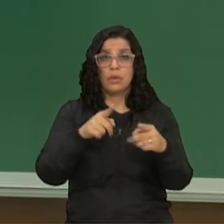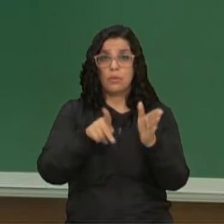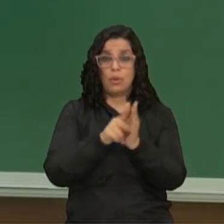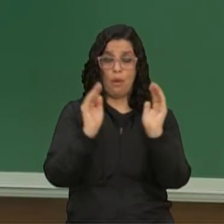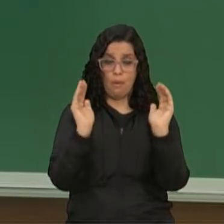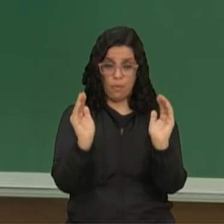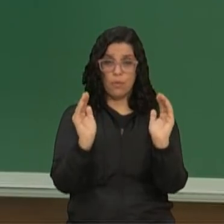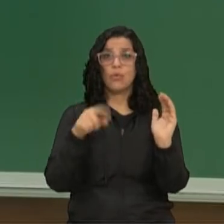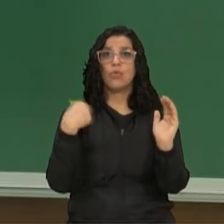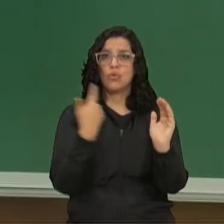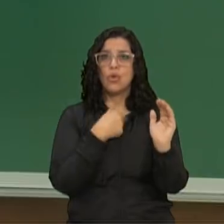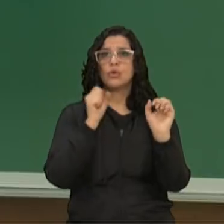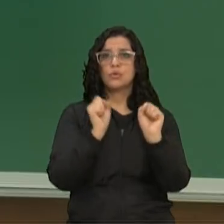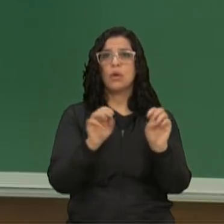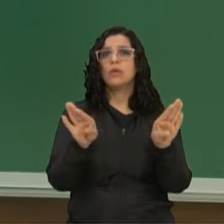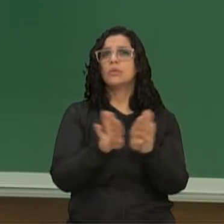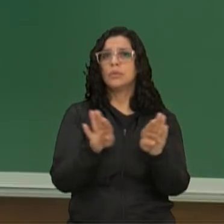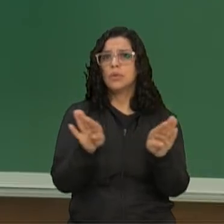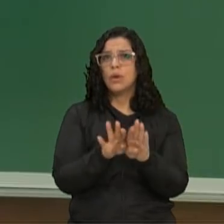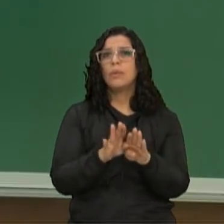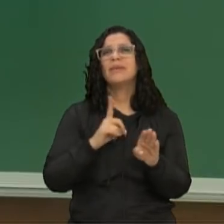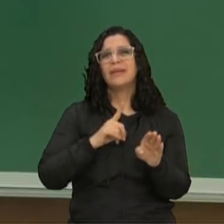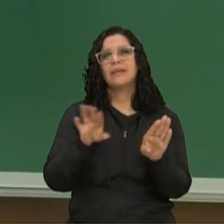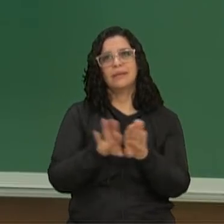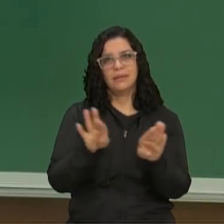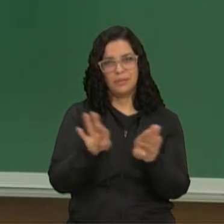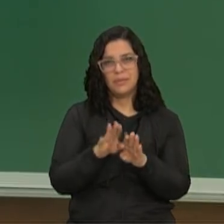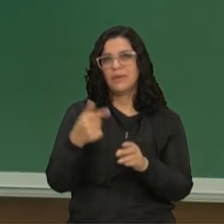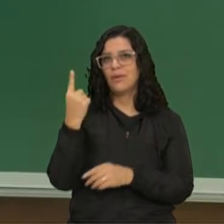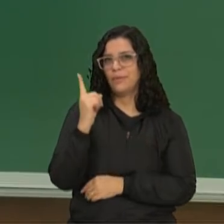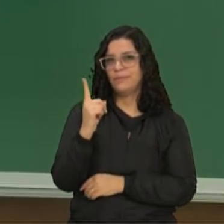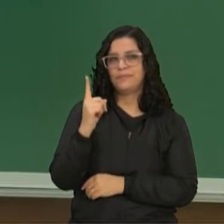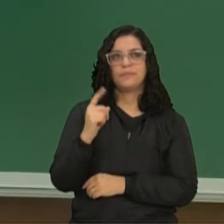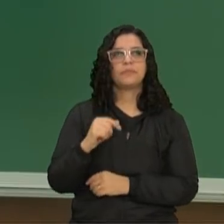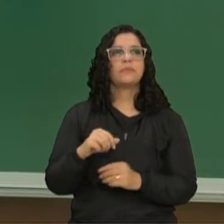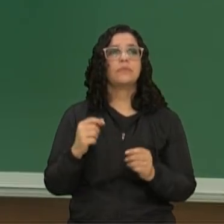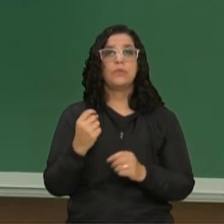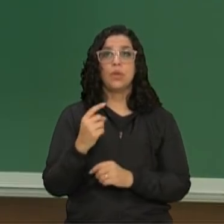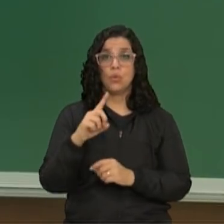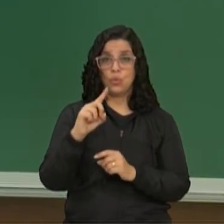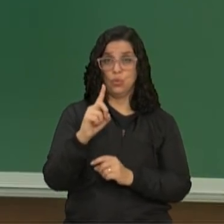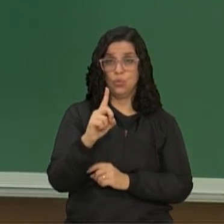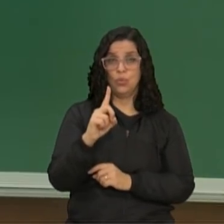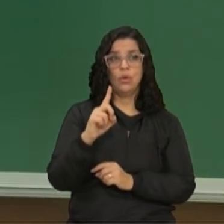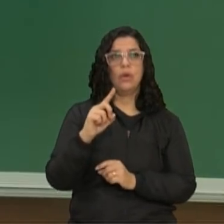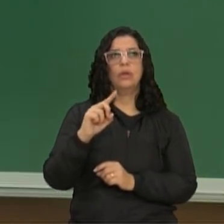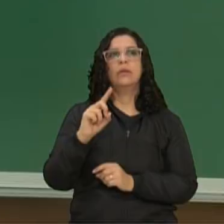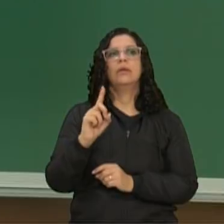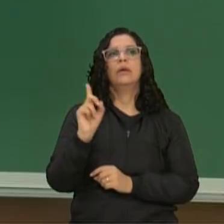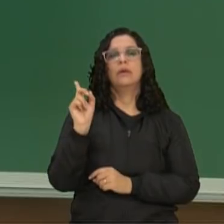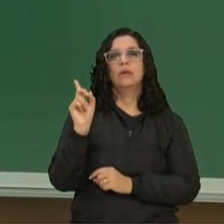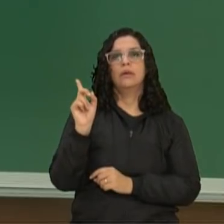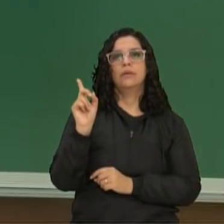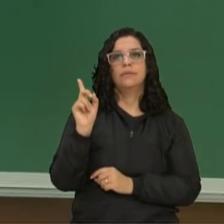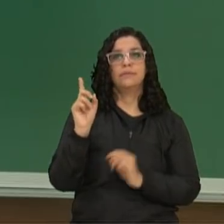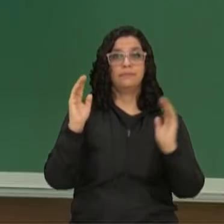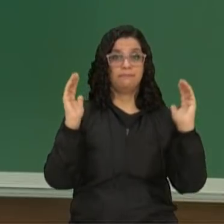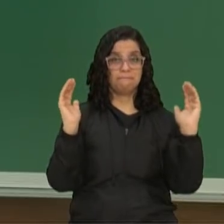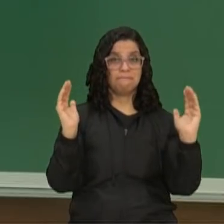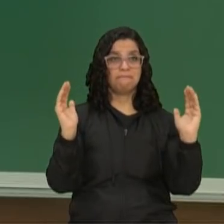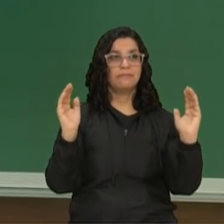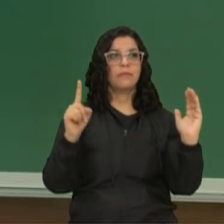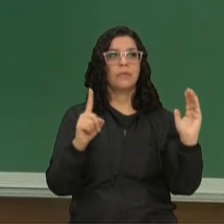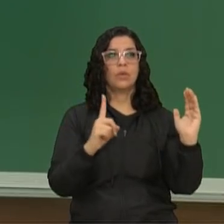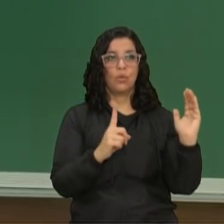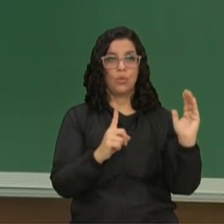parte aqui a gente pode resolver ela pelo produto notável, que é o quadrado da soma. Então, aplicando o quadrado